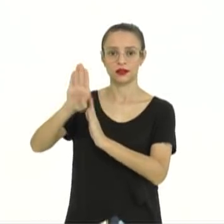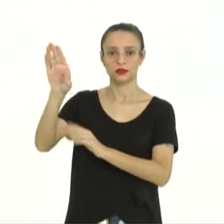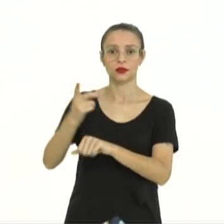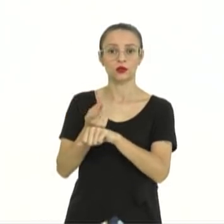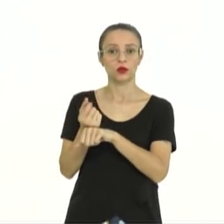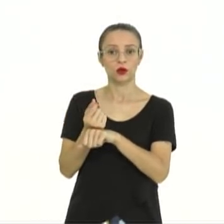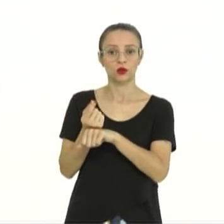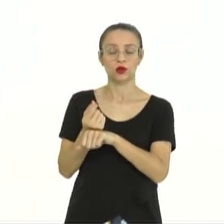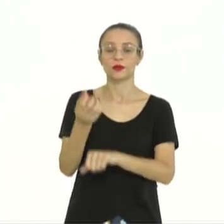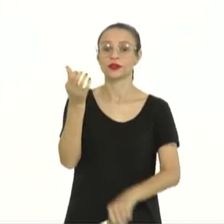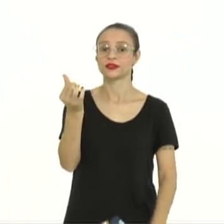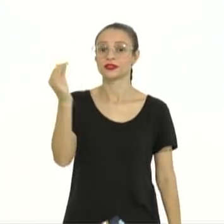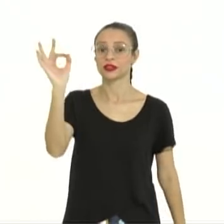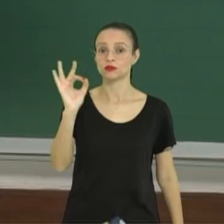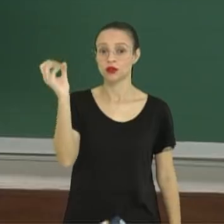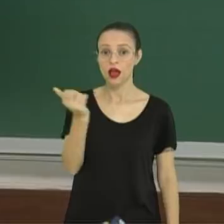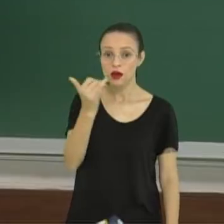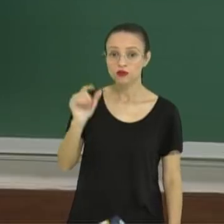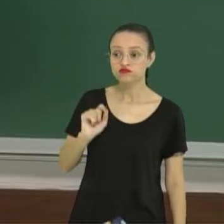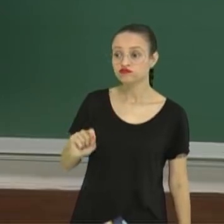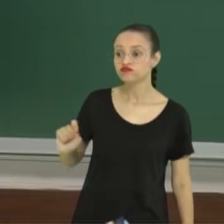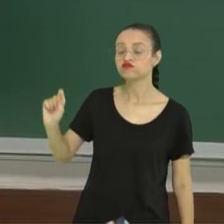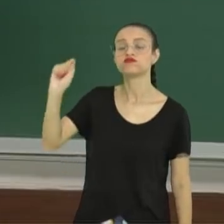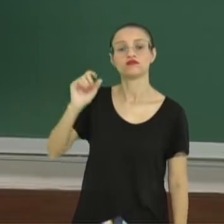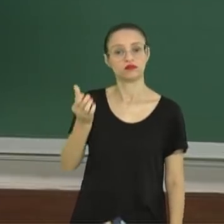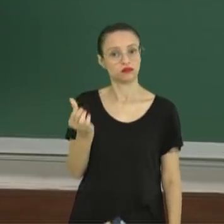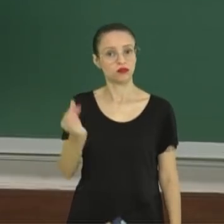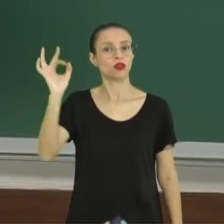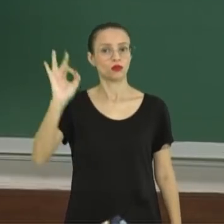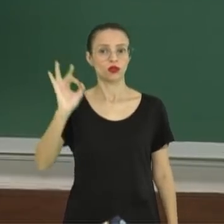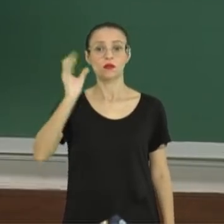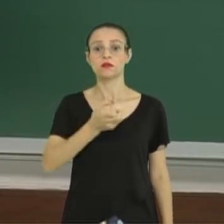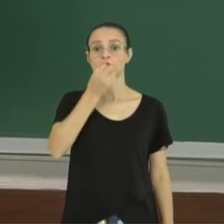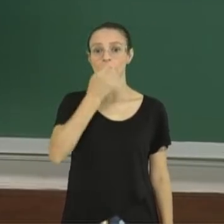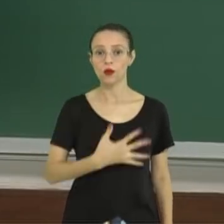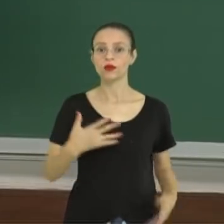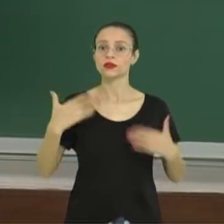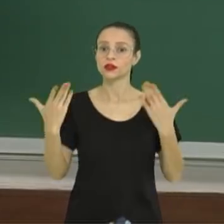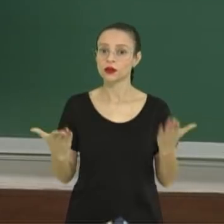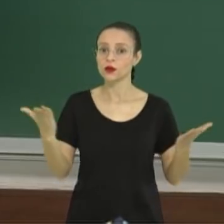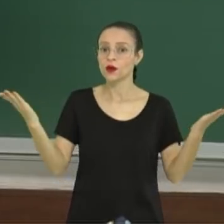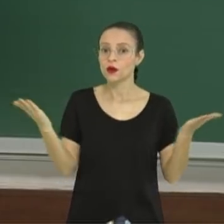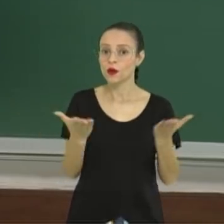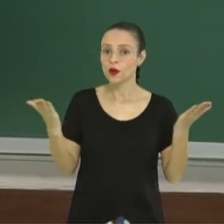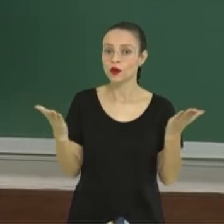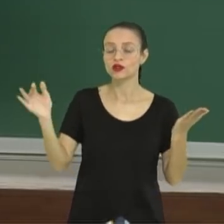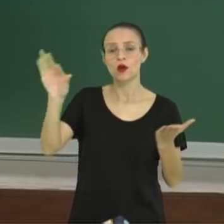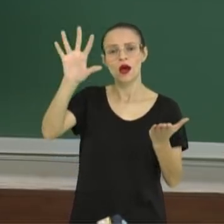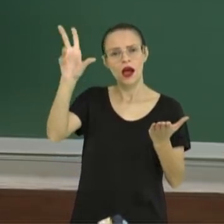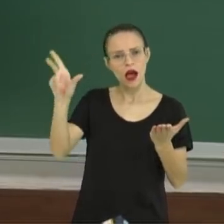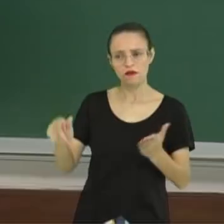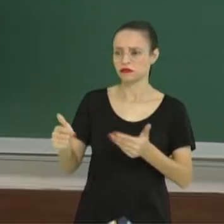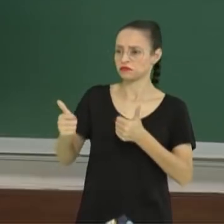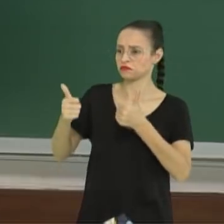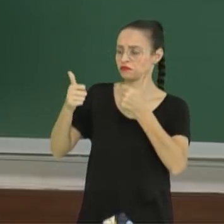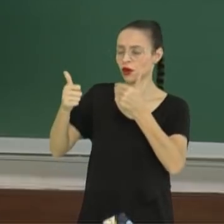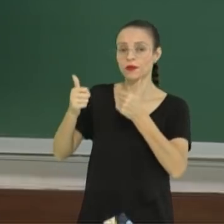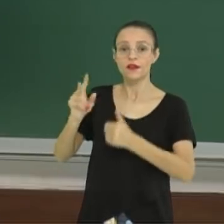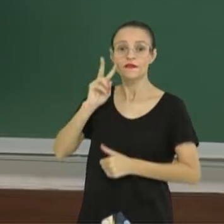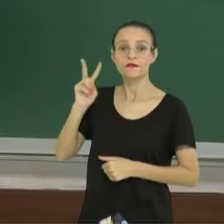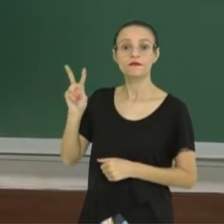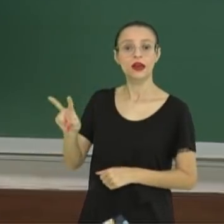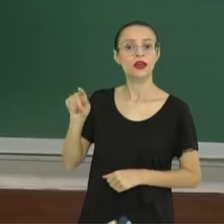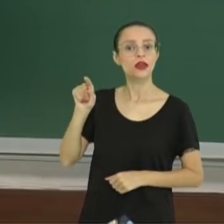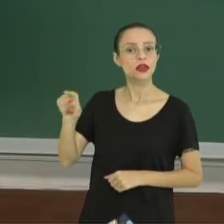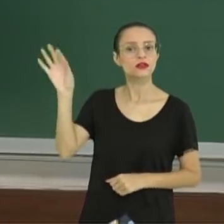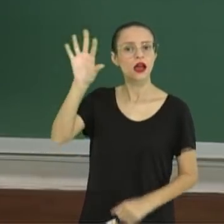de 6% em algumas regiões, né, um crescimento econômico até considerável. Então, hoje é um afro-otimismo que existe na África, enxergar esse continente